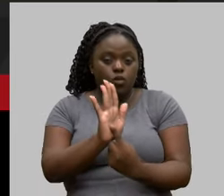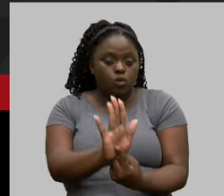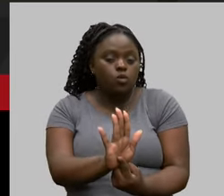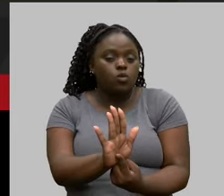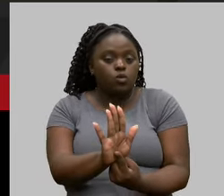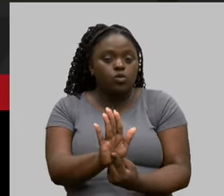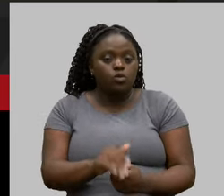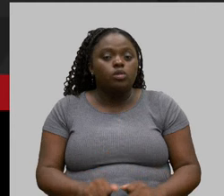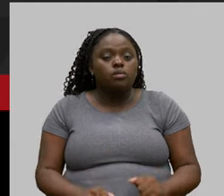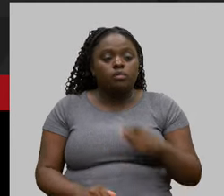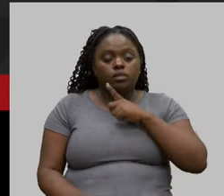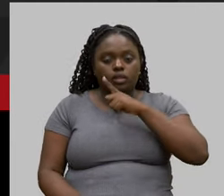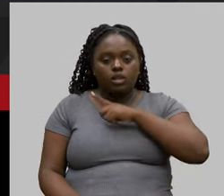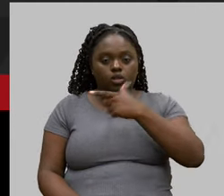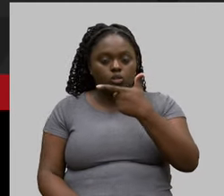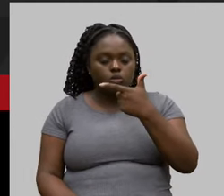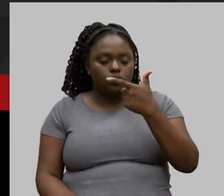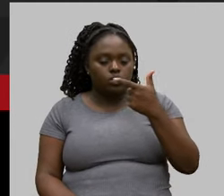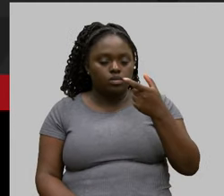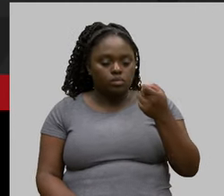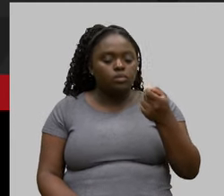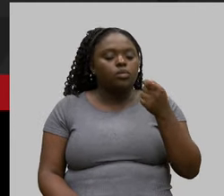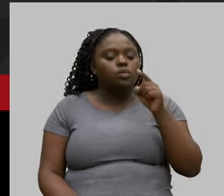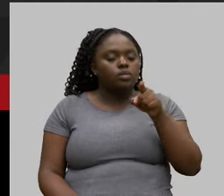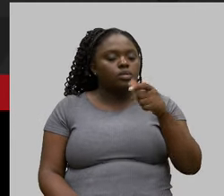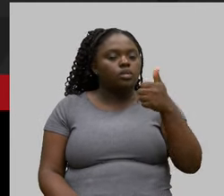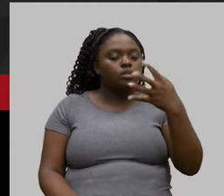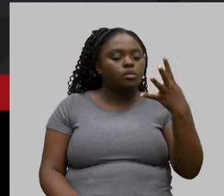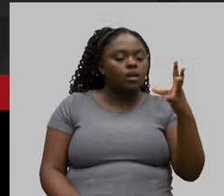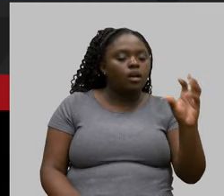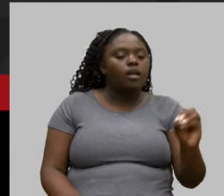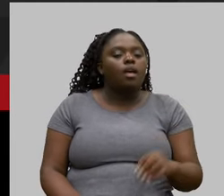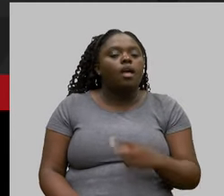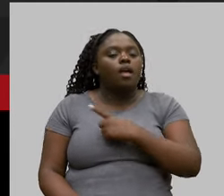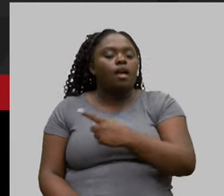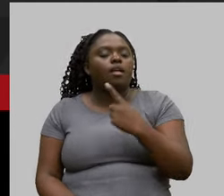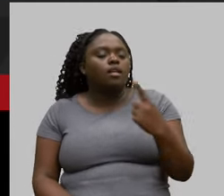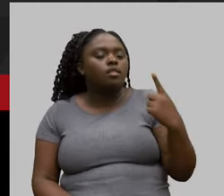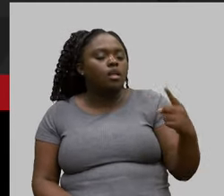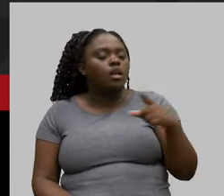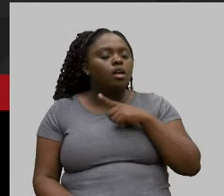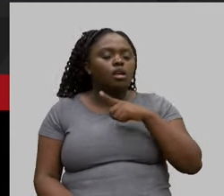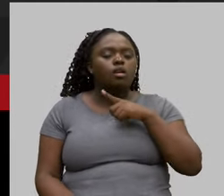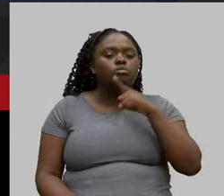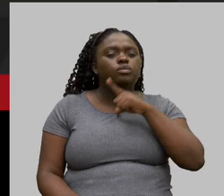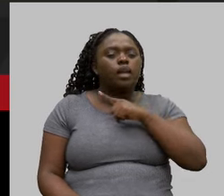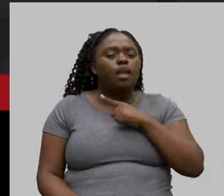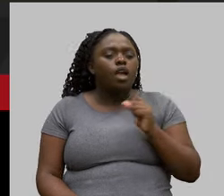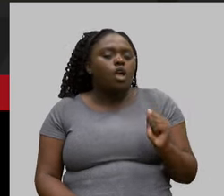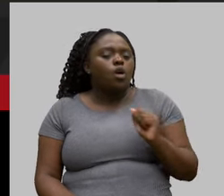segmento 2140 regimes e cada regime tem seus conselhos tem seu Prefeito tem seu dirigente tem o o o